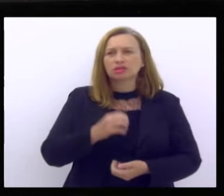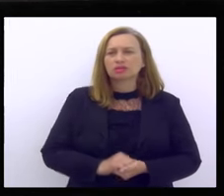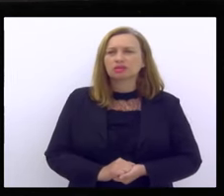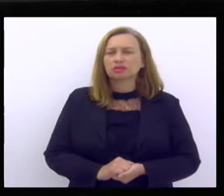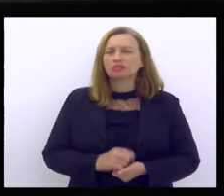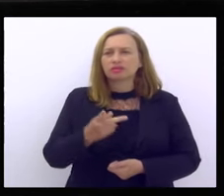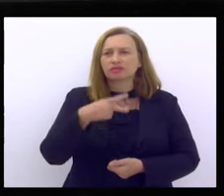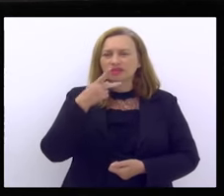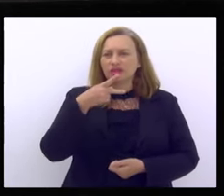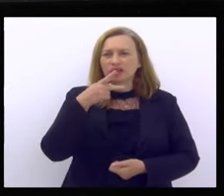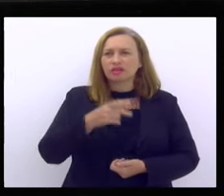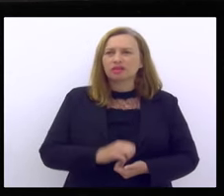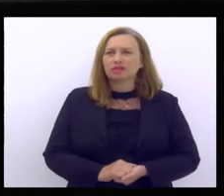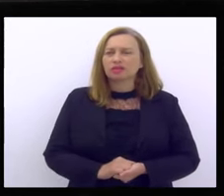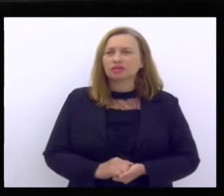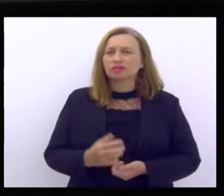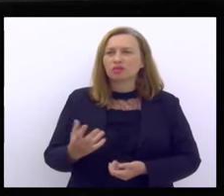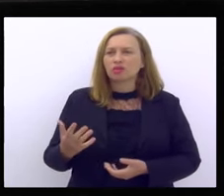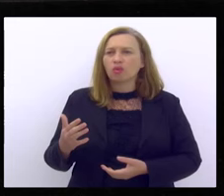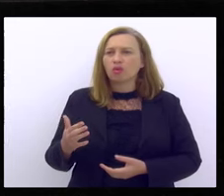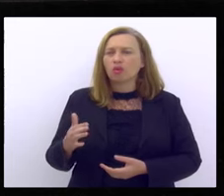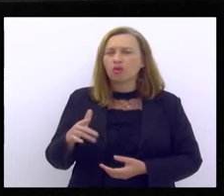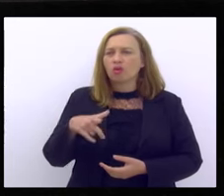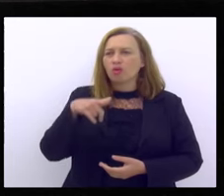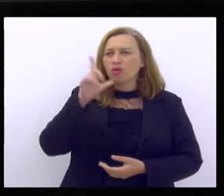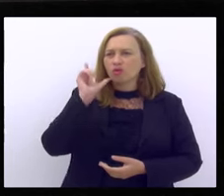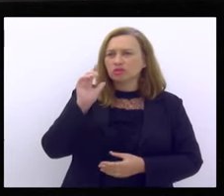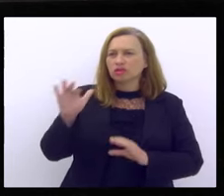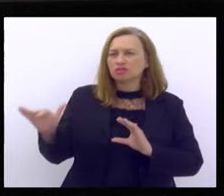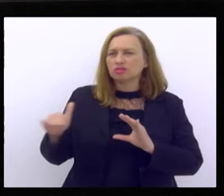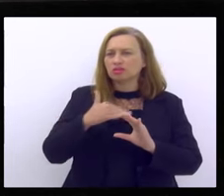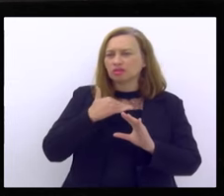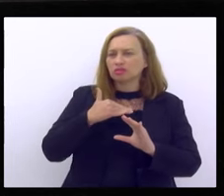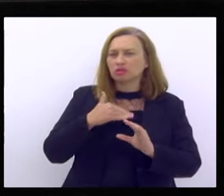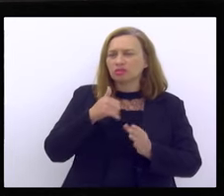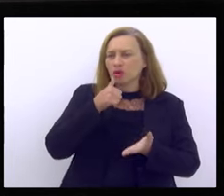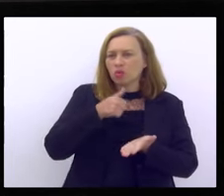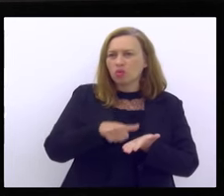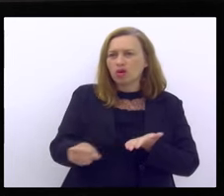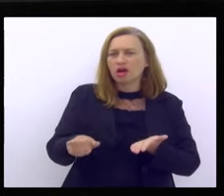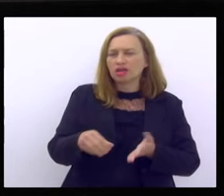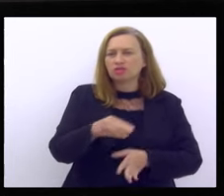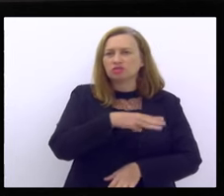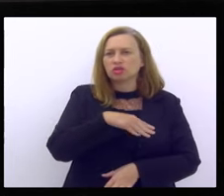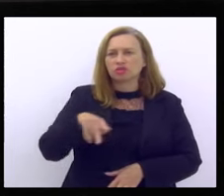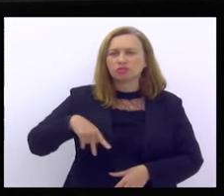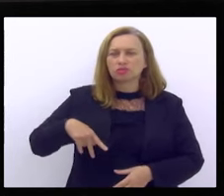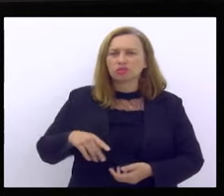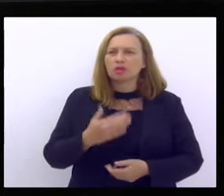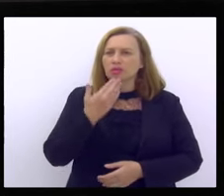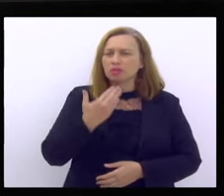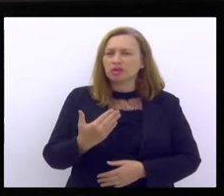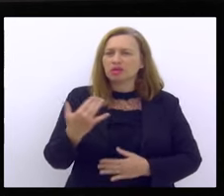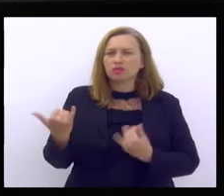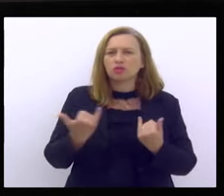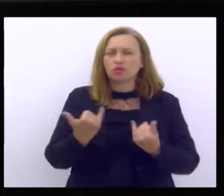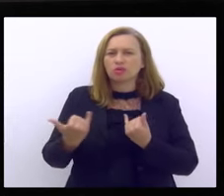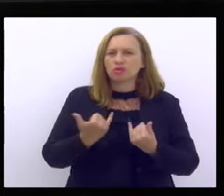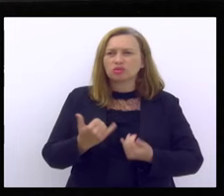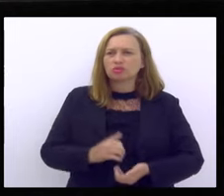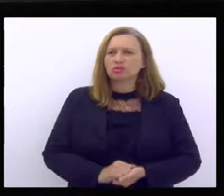para dizer que recebi ontem uma carta do Ministério Público solicitando